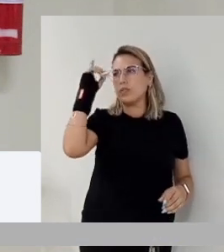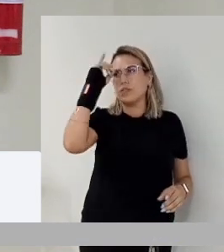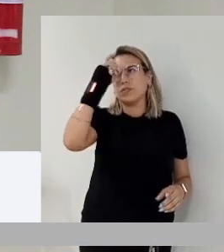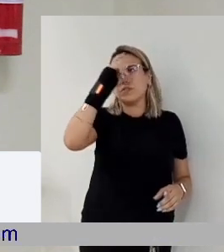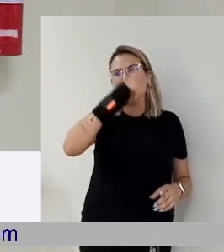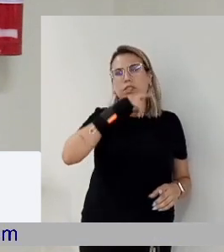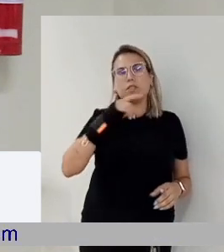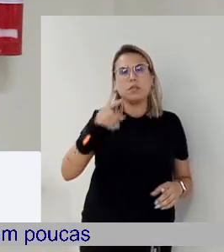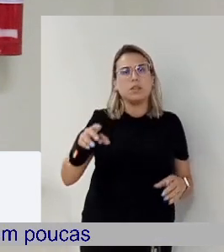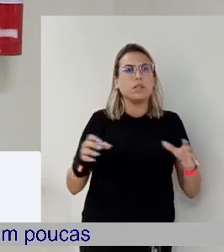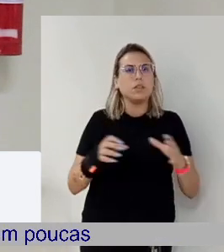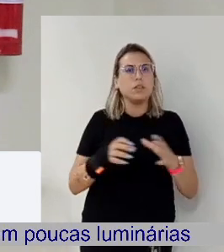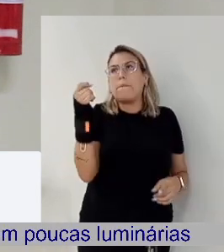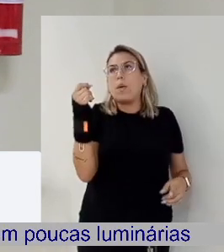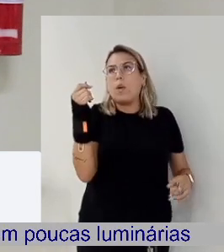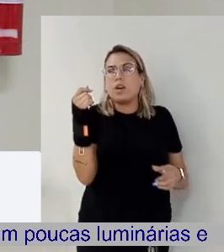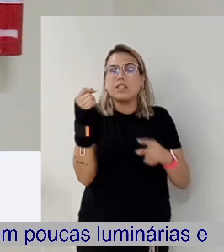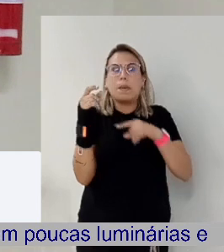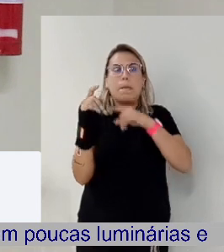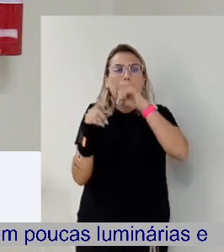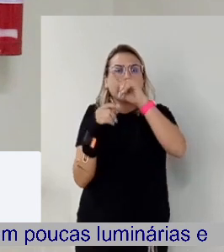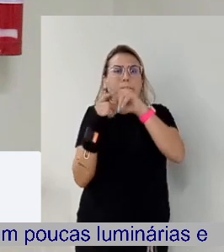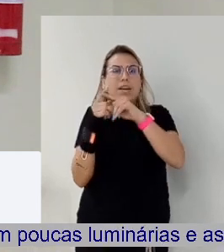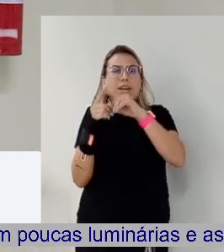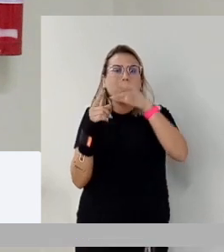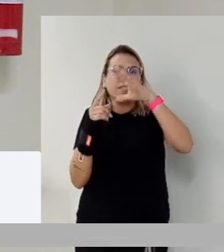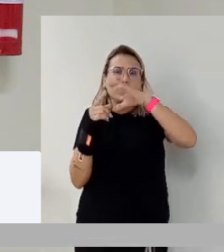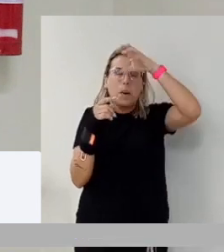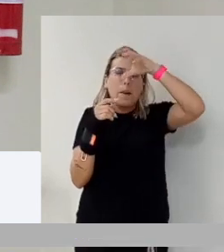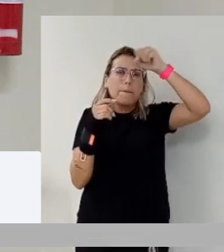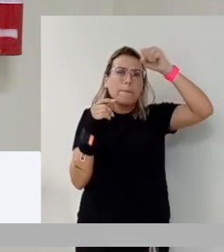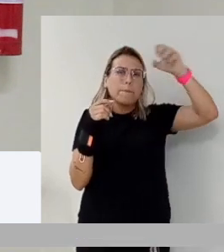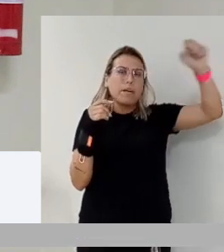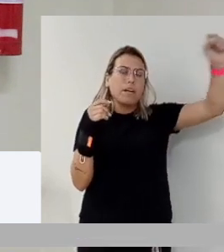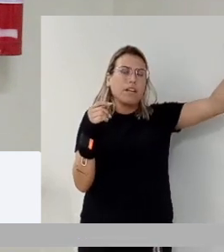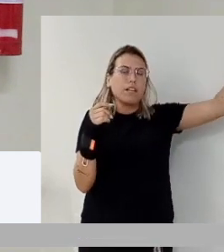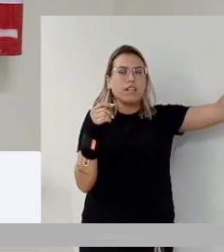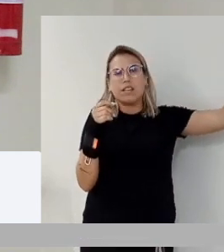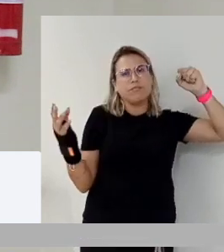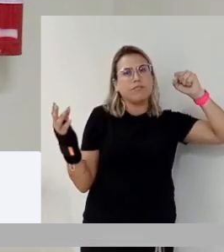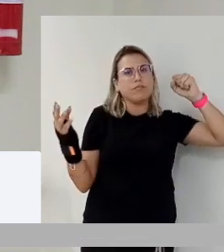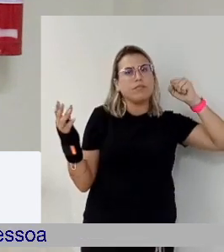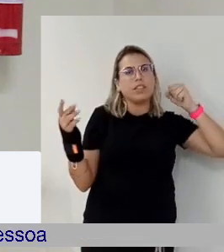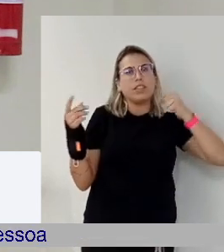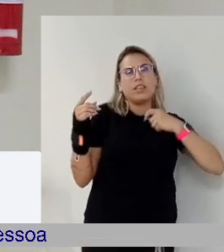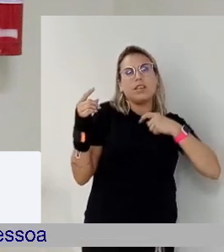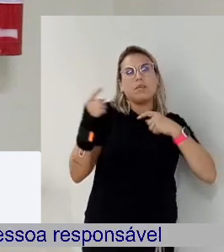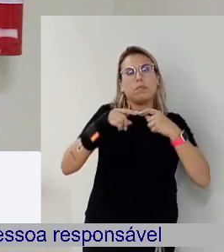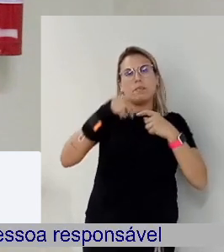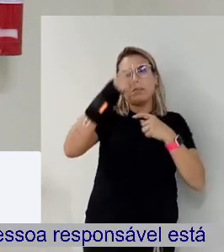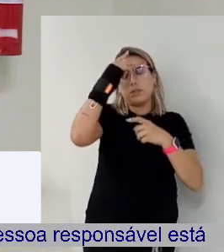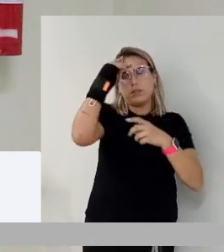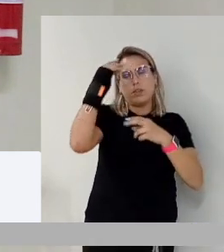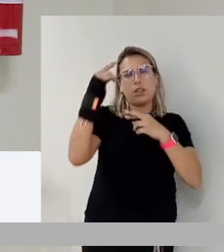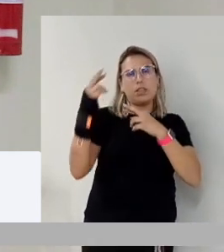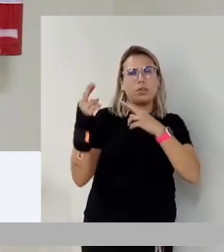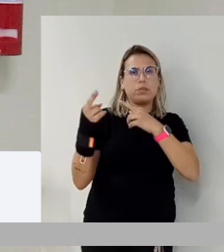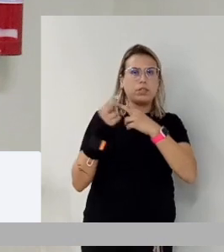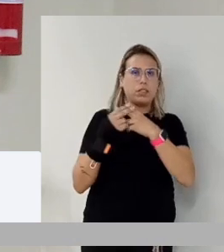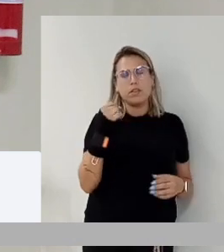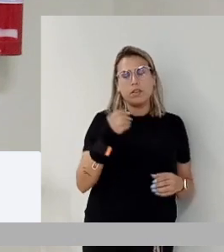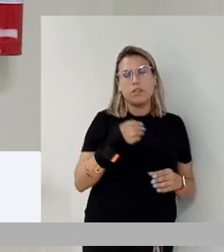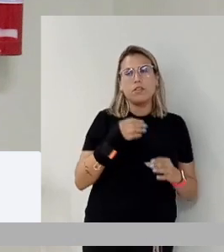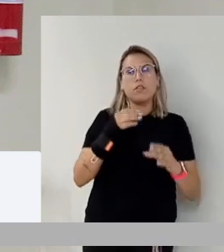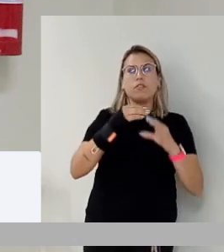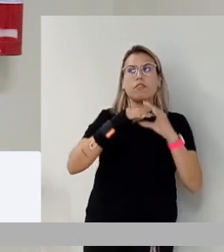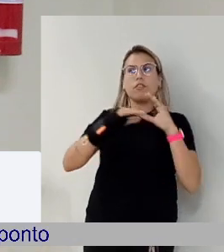poucas luminárias e as as que tem estão apagadas mas que a pessoa responsável está sabendo da situação foi enviado